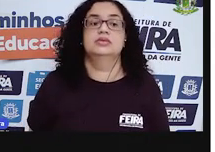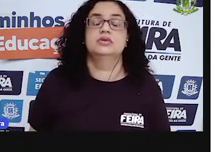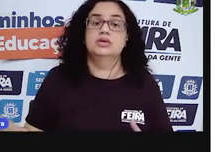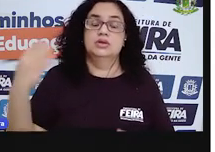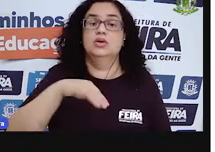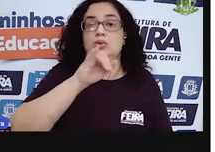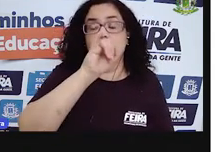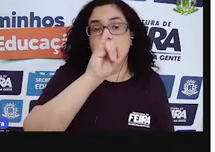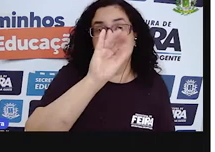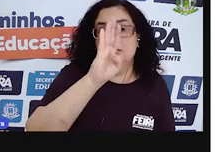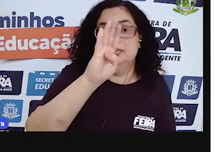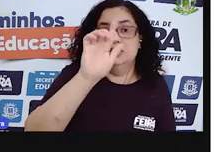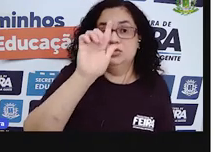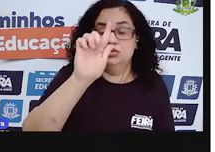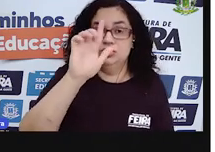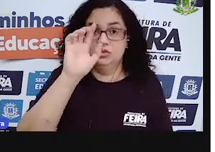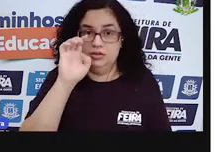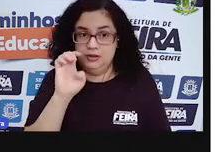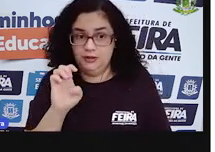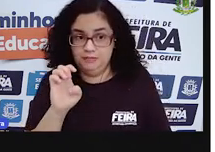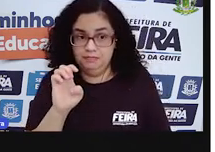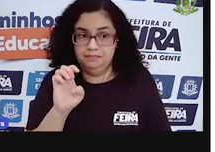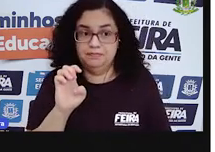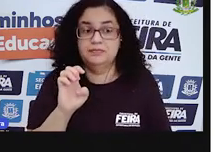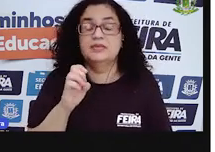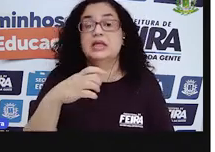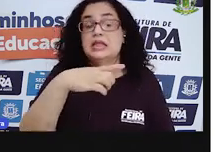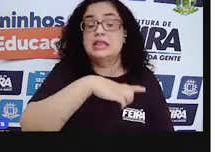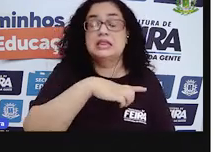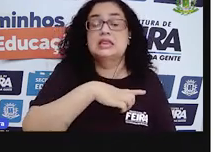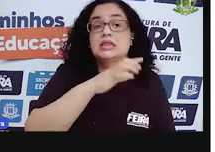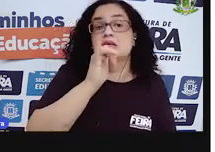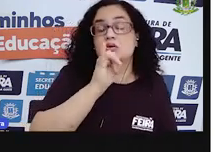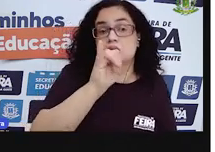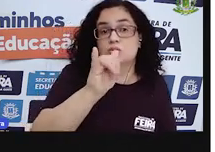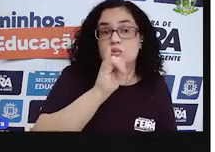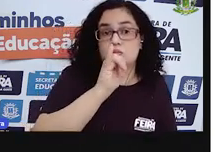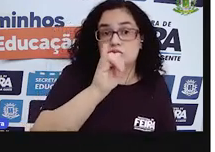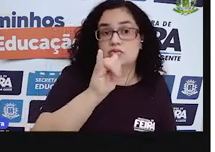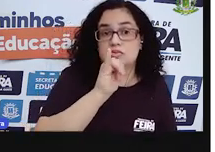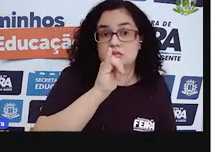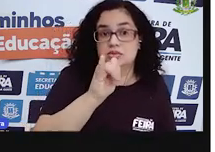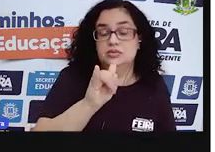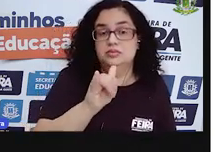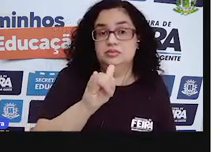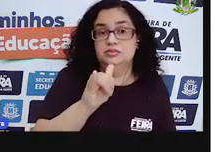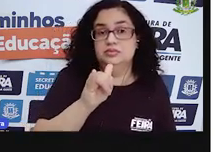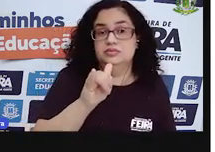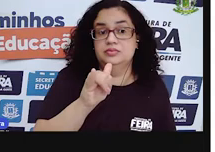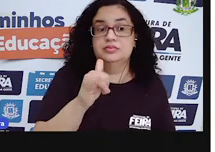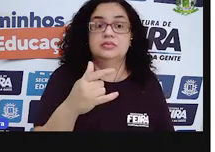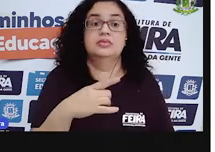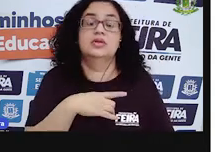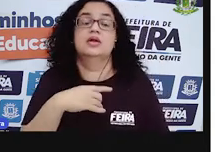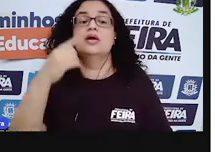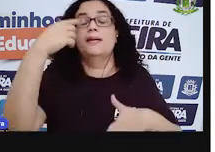e lá no IBGE tá a gente tem uma informação que